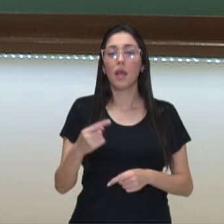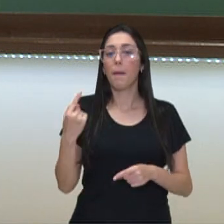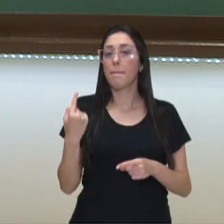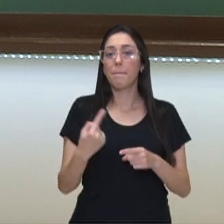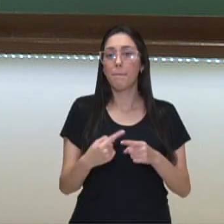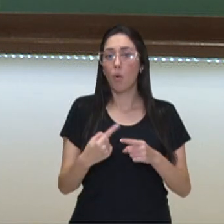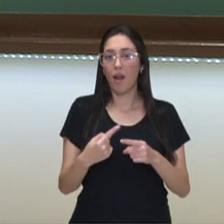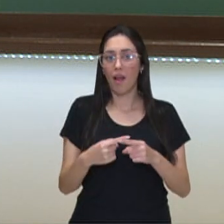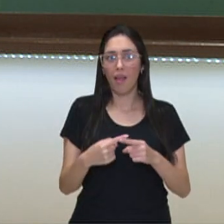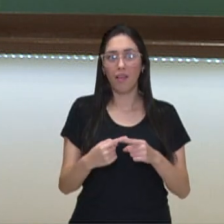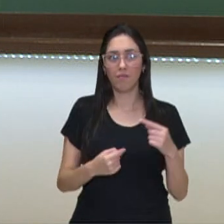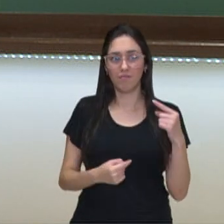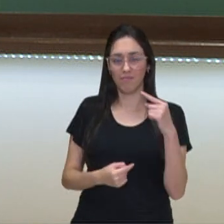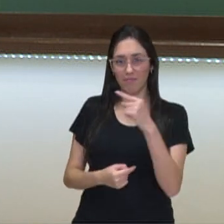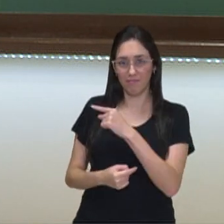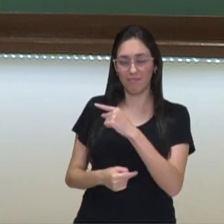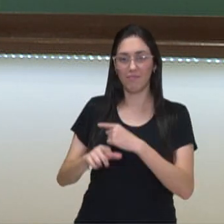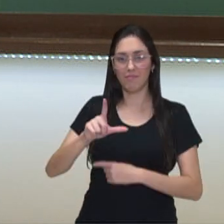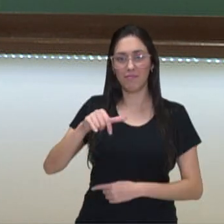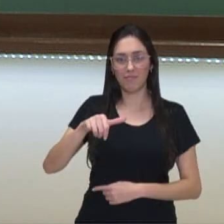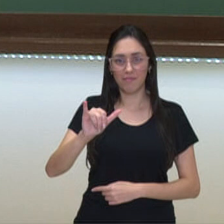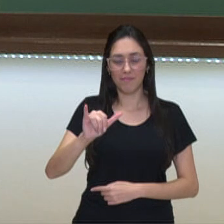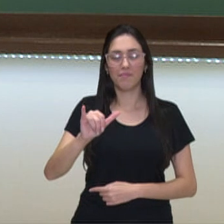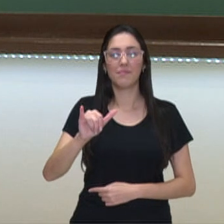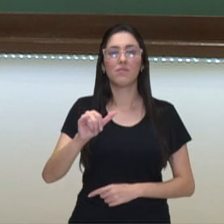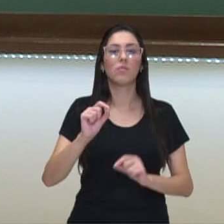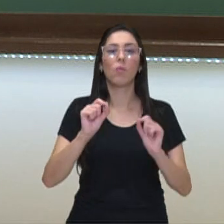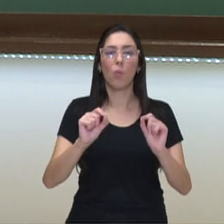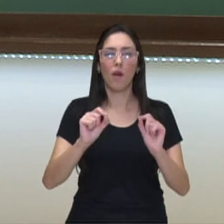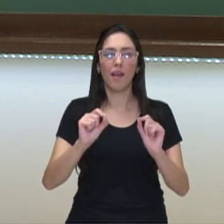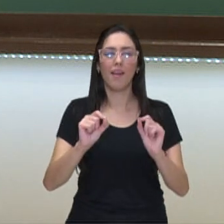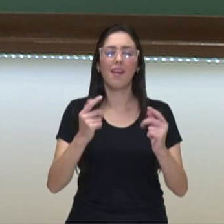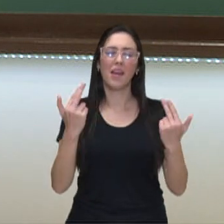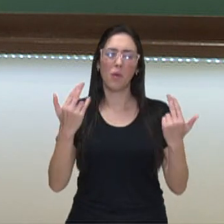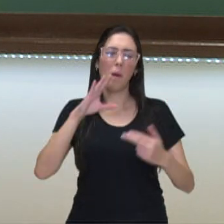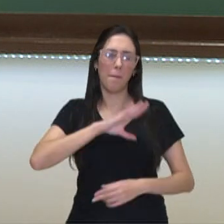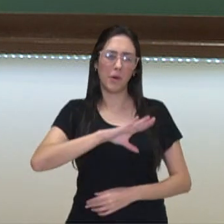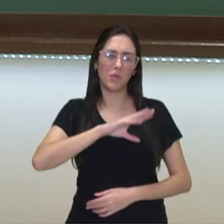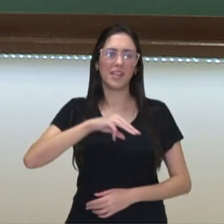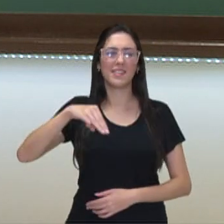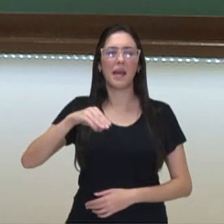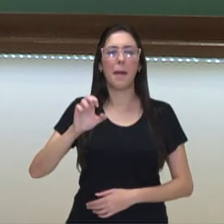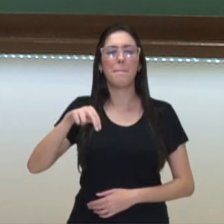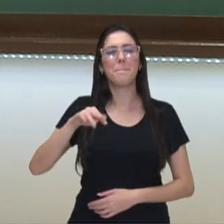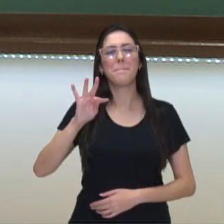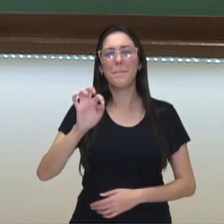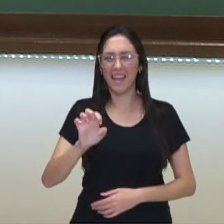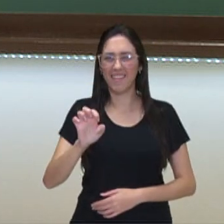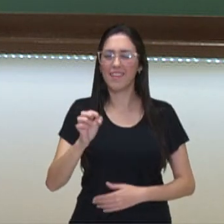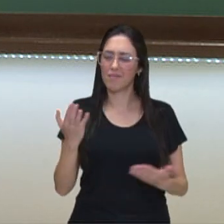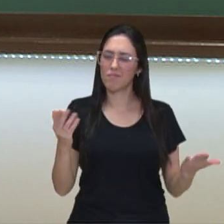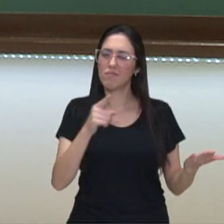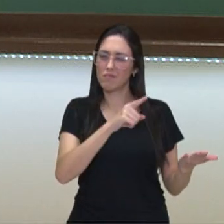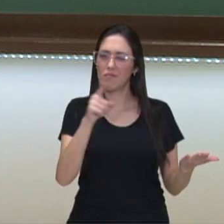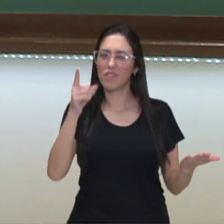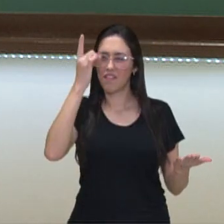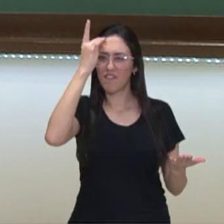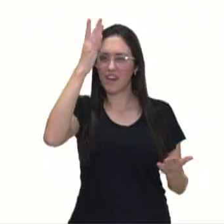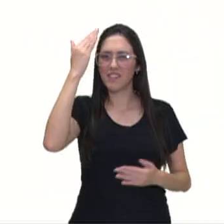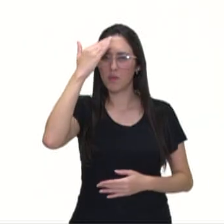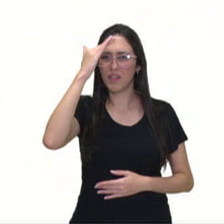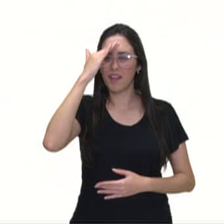o equivalente da língua portuguesa ao sufixo mente. Se você lembrar disso, fica bem fácil entender. Veja